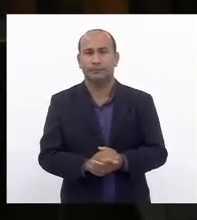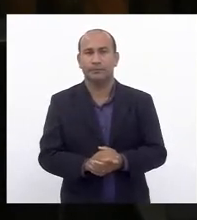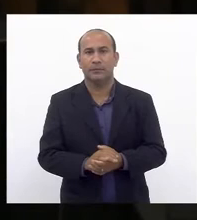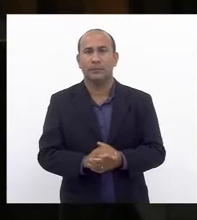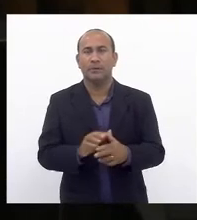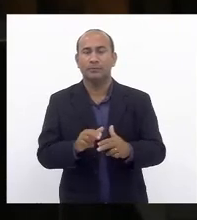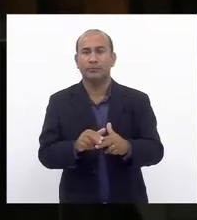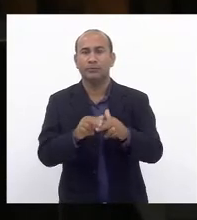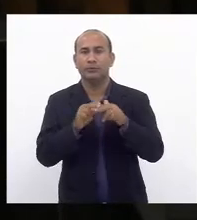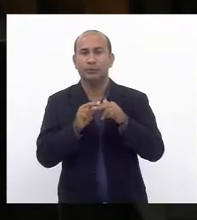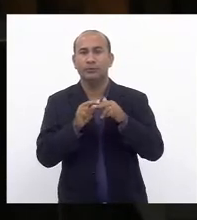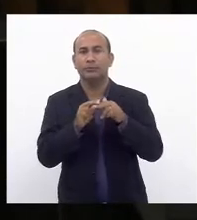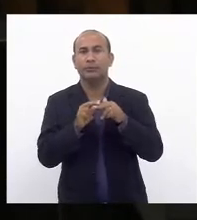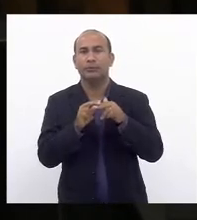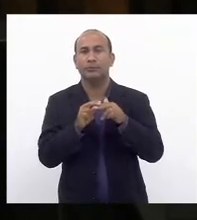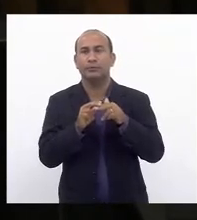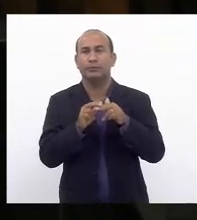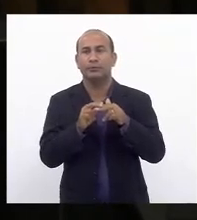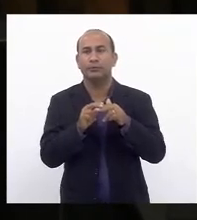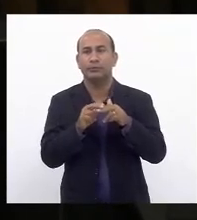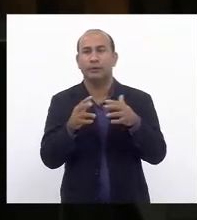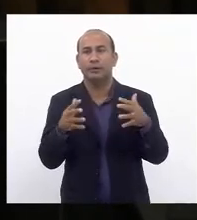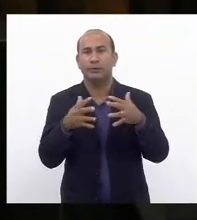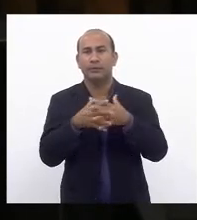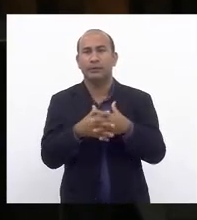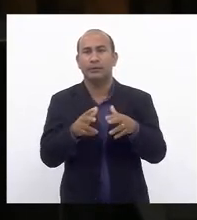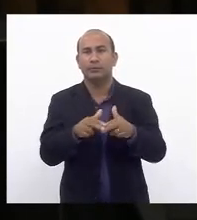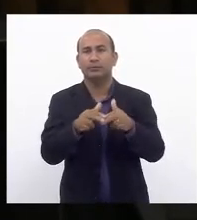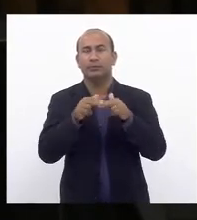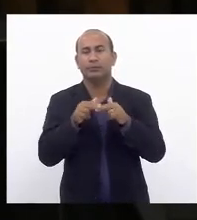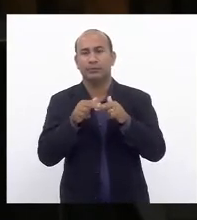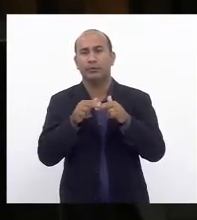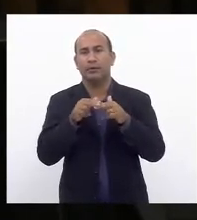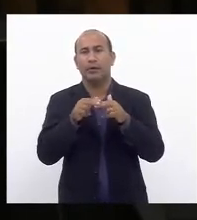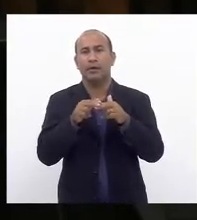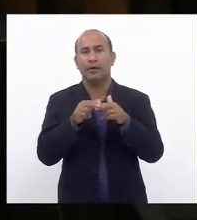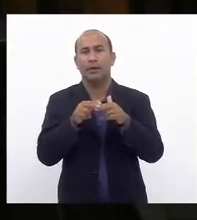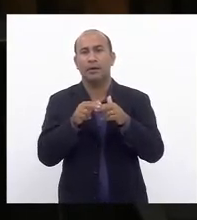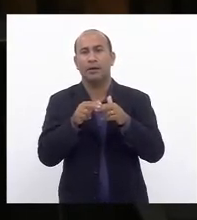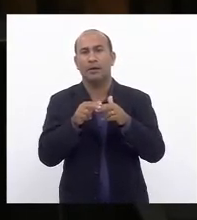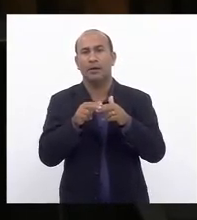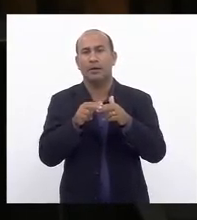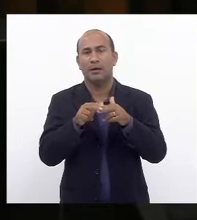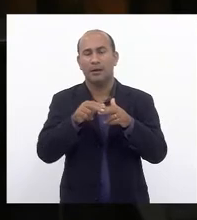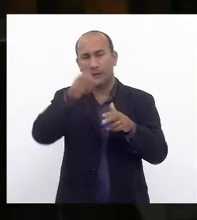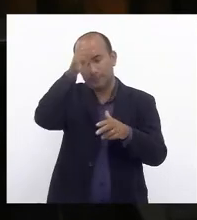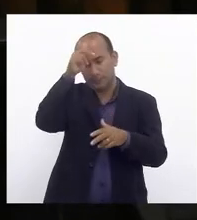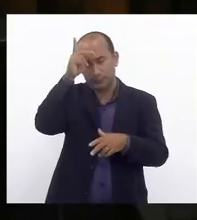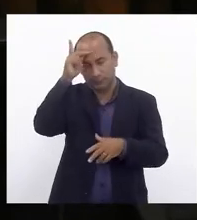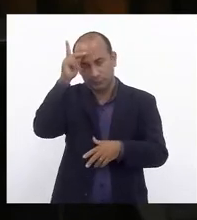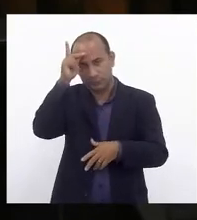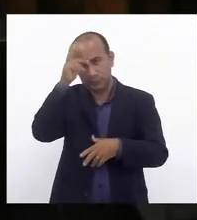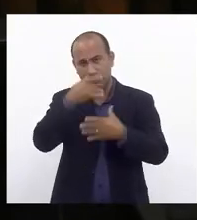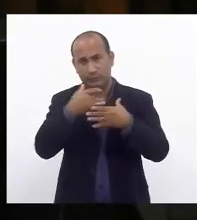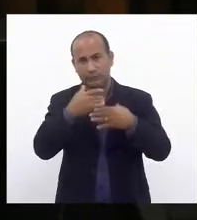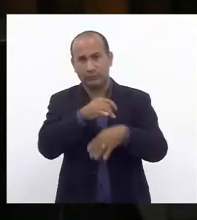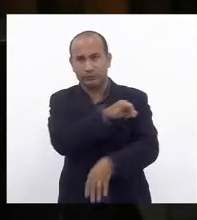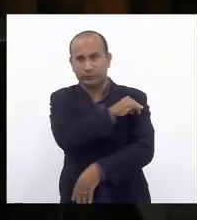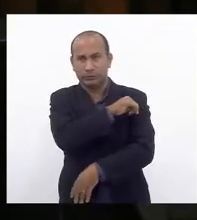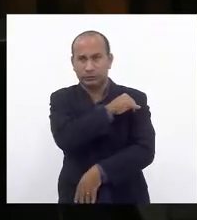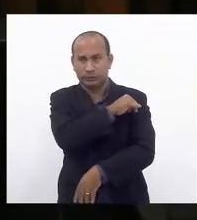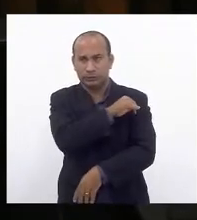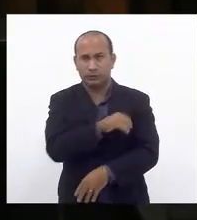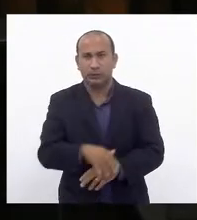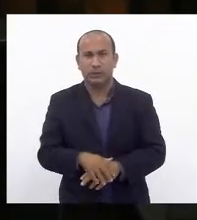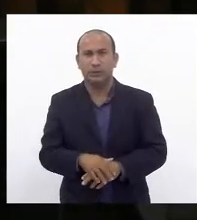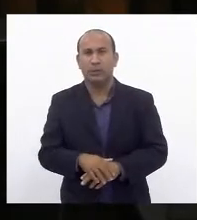uma adaptação do decreto regulamentador da Prefeitura da cidade do Rio de Janeiro para